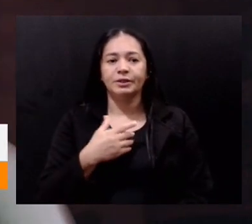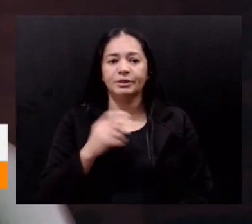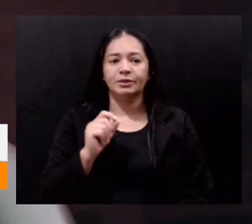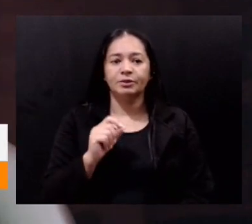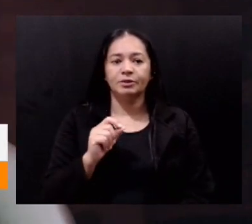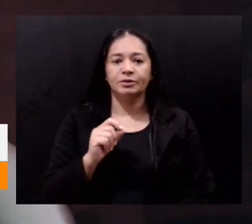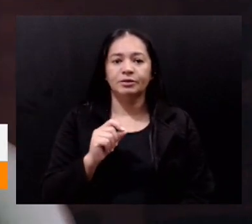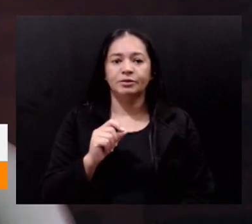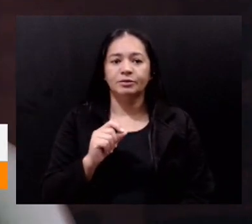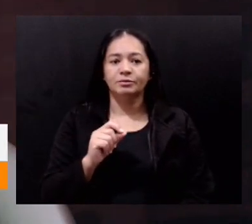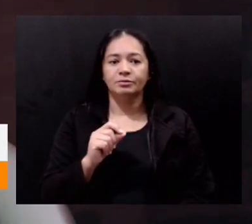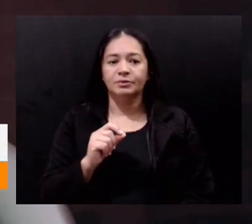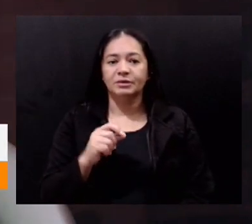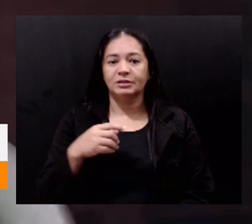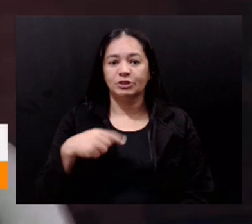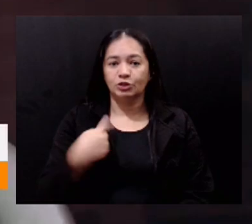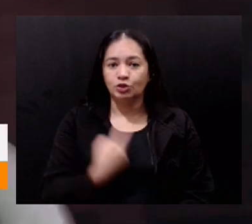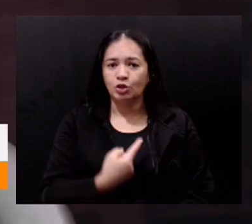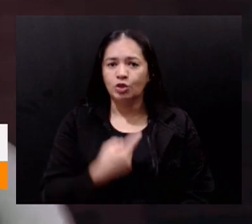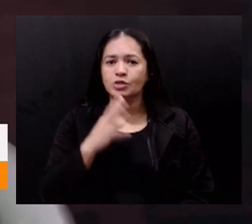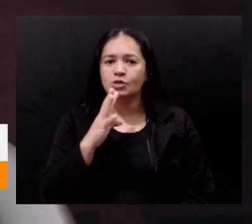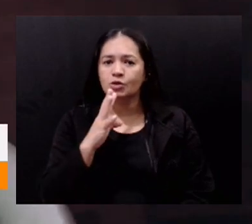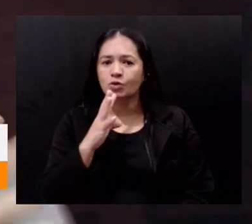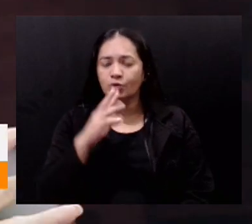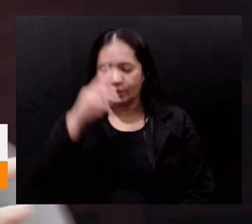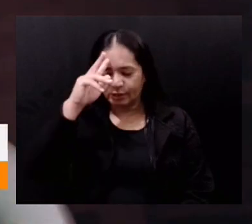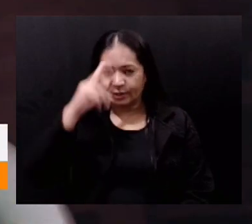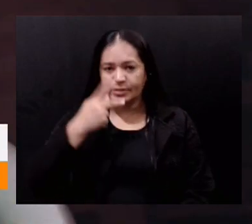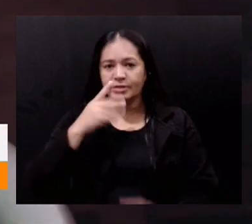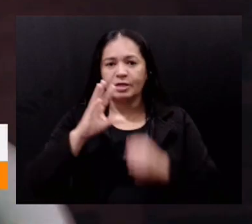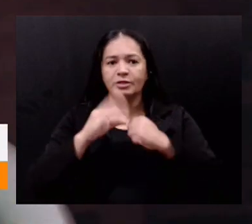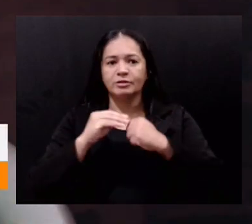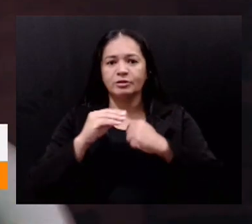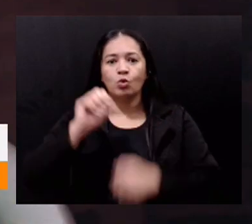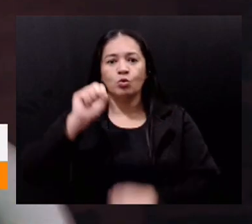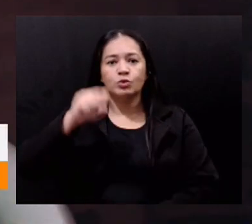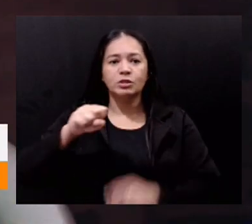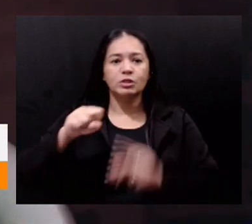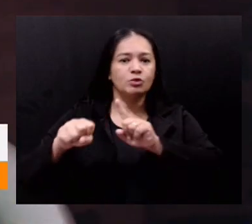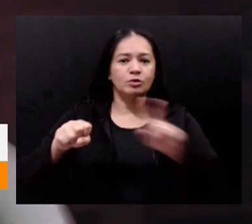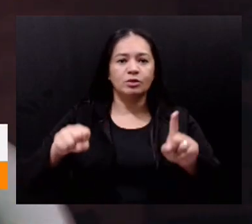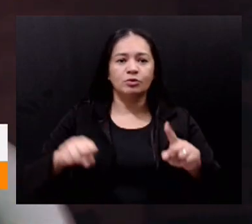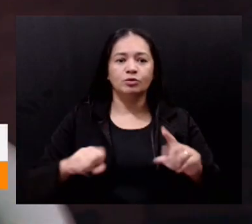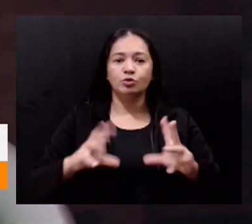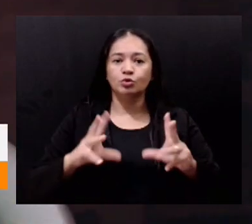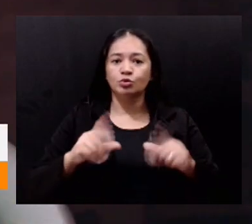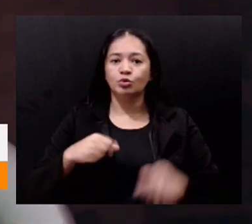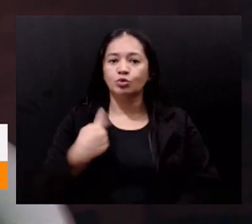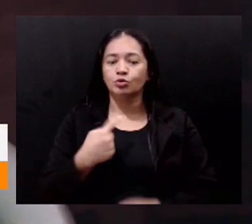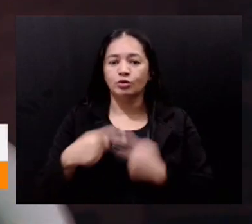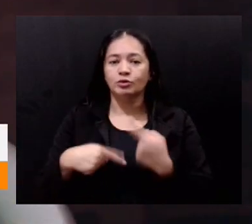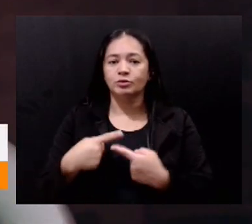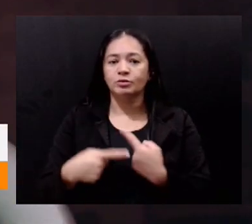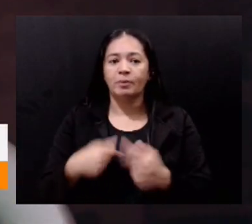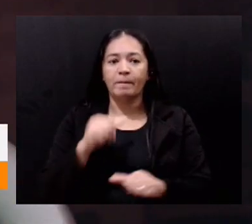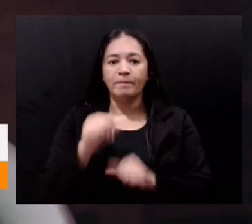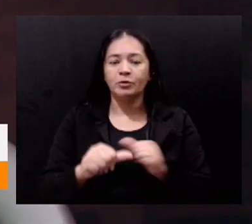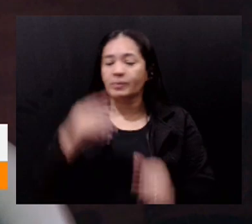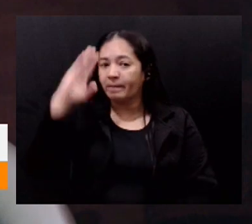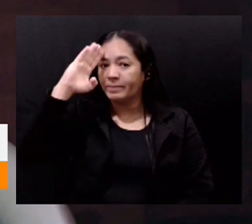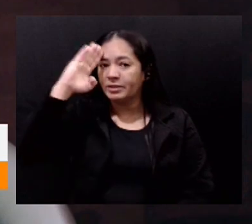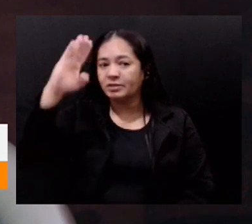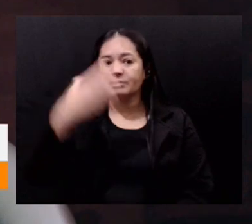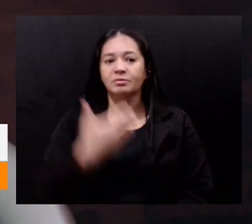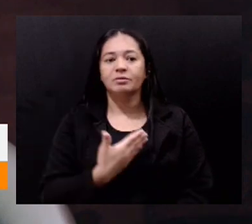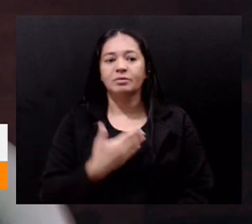gente conhece sobre si, o seu sim e o seu não, todos os nossos ciclos mudam, principalmente a amizade. Mas mudam para um sentido bom. Por exemplo,